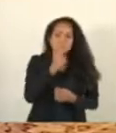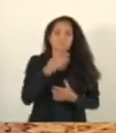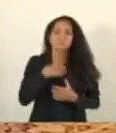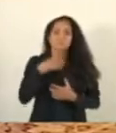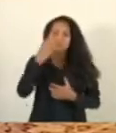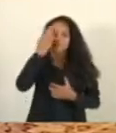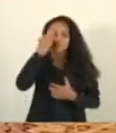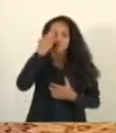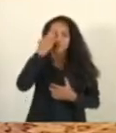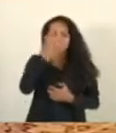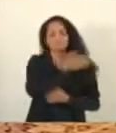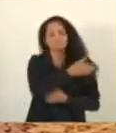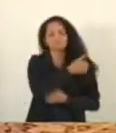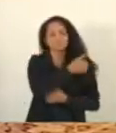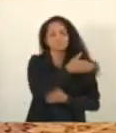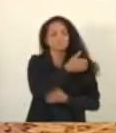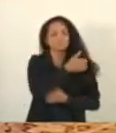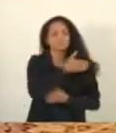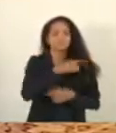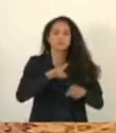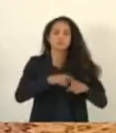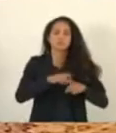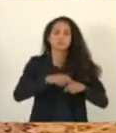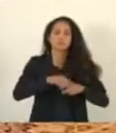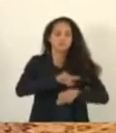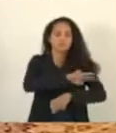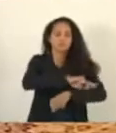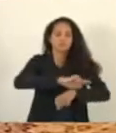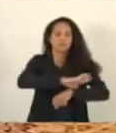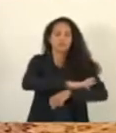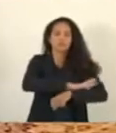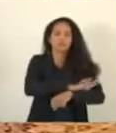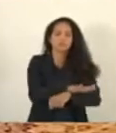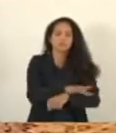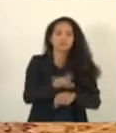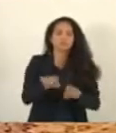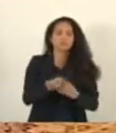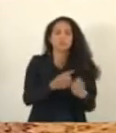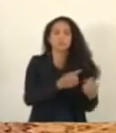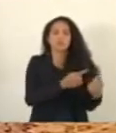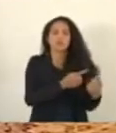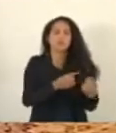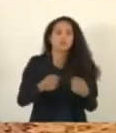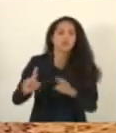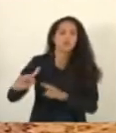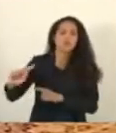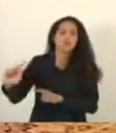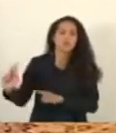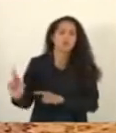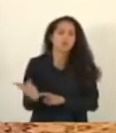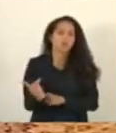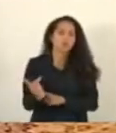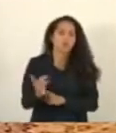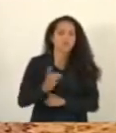Nós temos o racismo, a homofobia, nós temos o